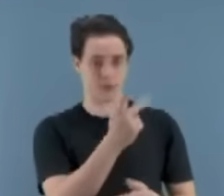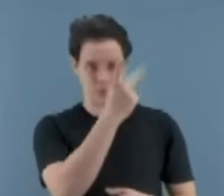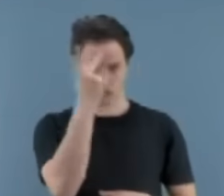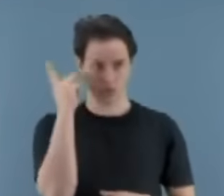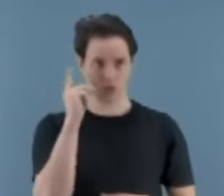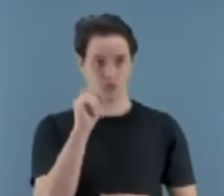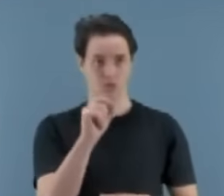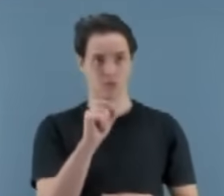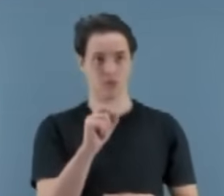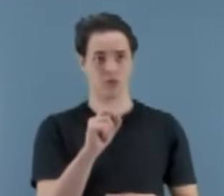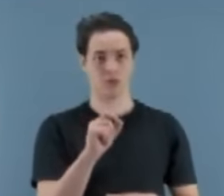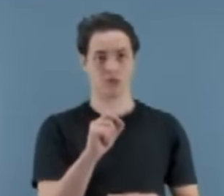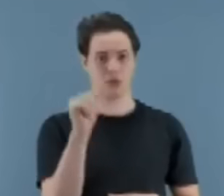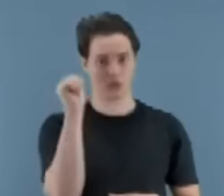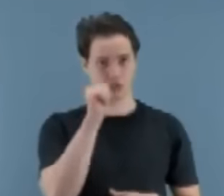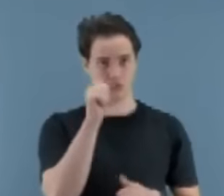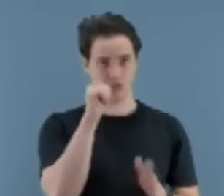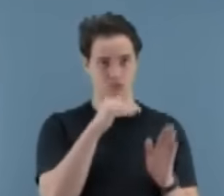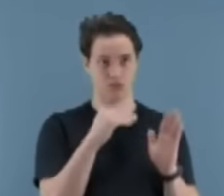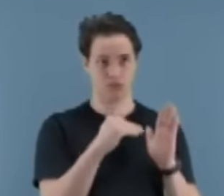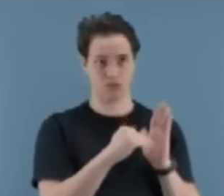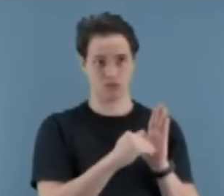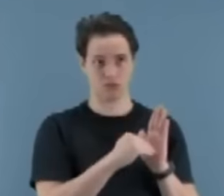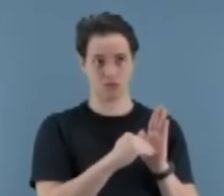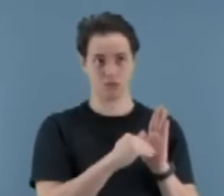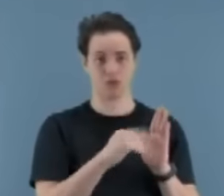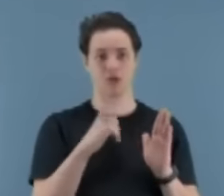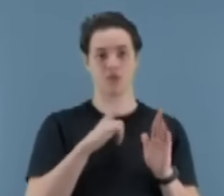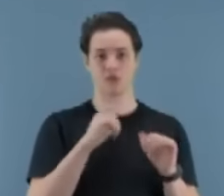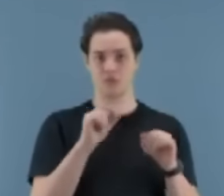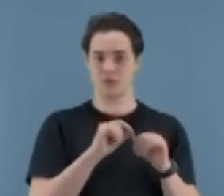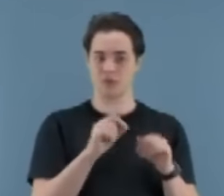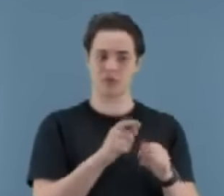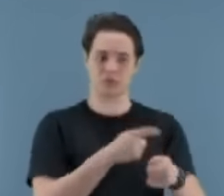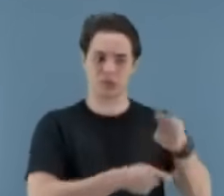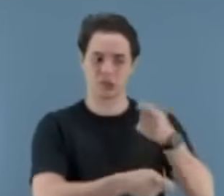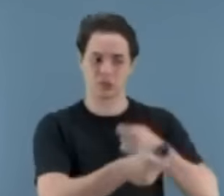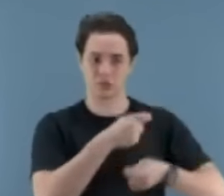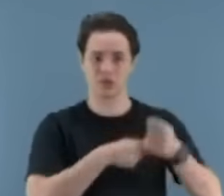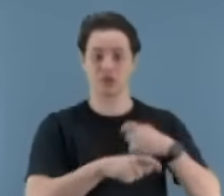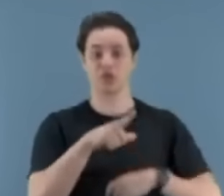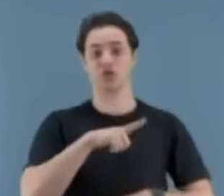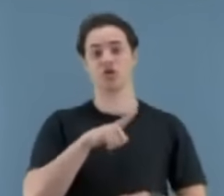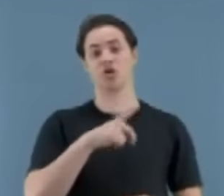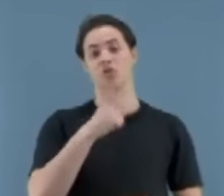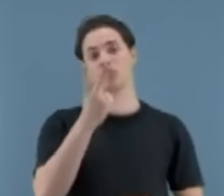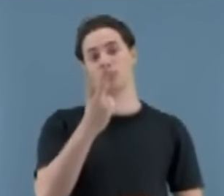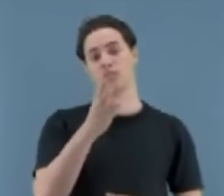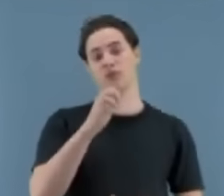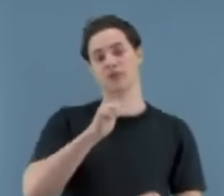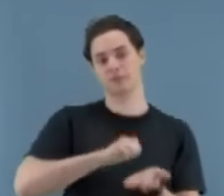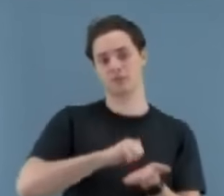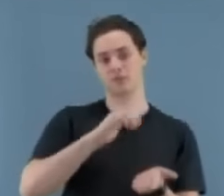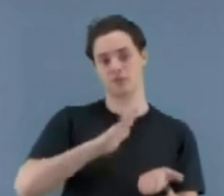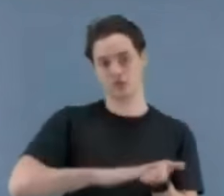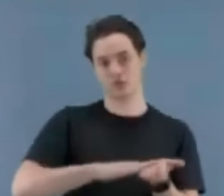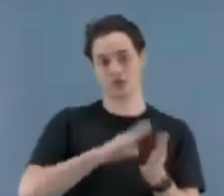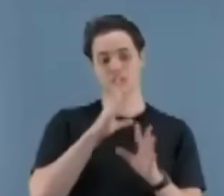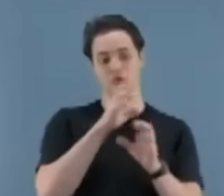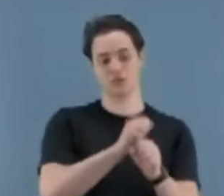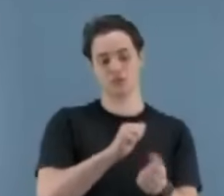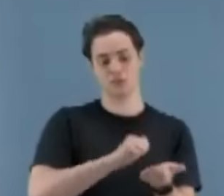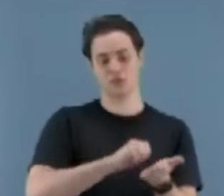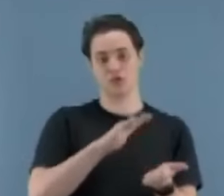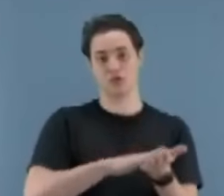M aqui, no qual eu fiz um negócio com ela e tinha 2 multas. Então, somando as multas, o valor do